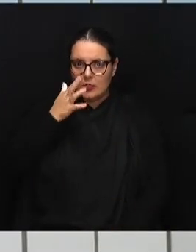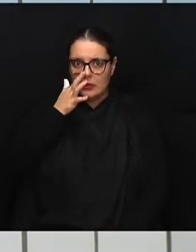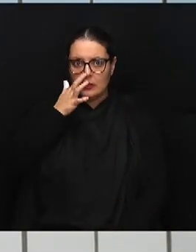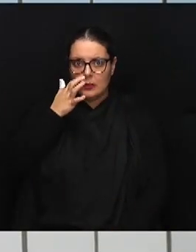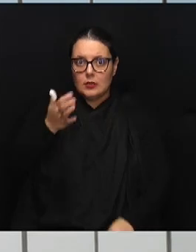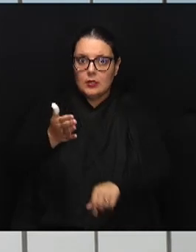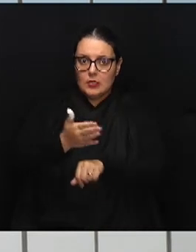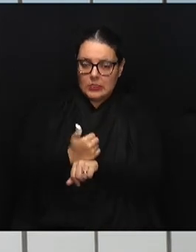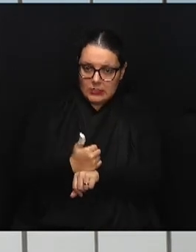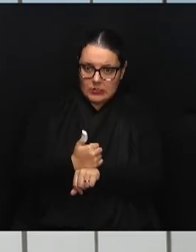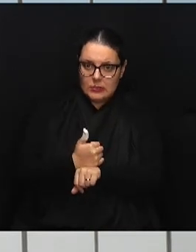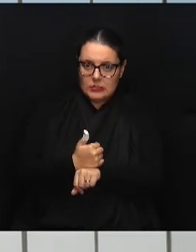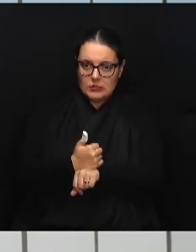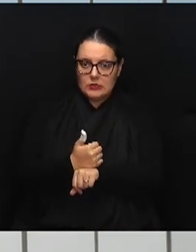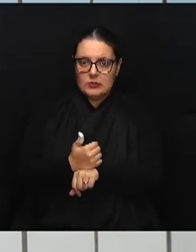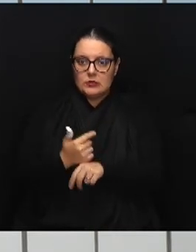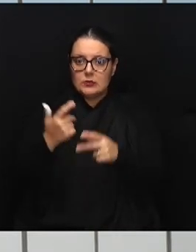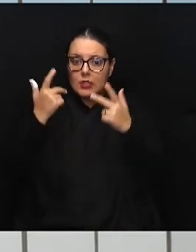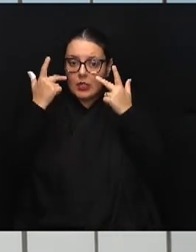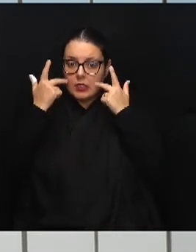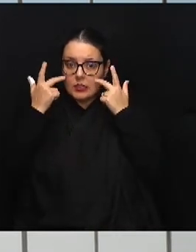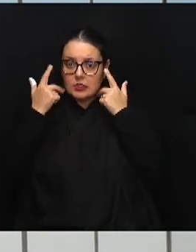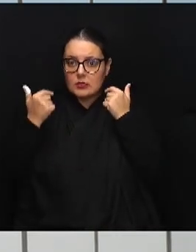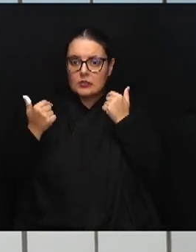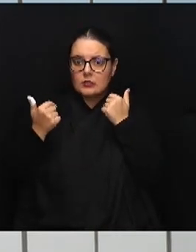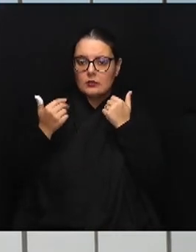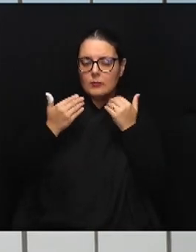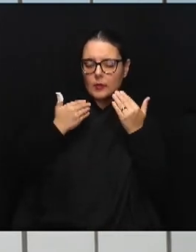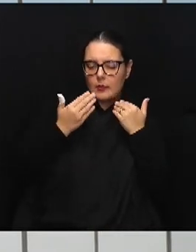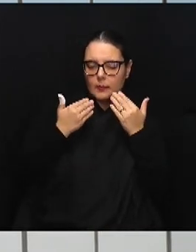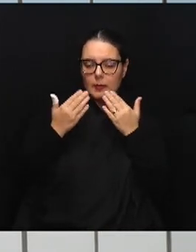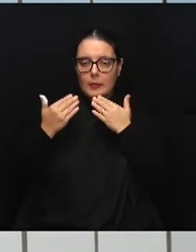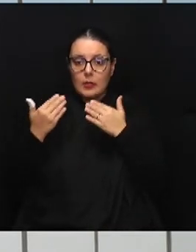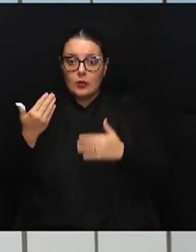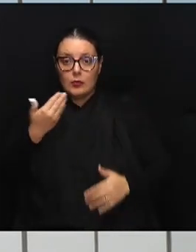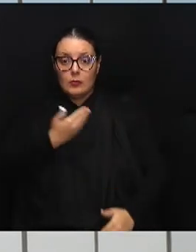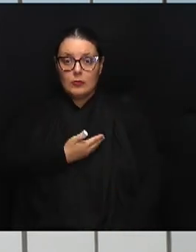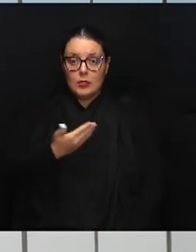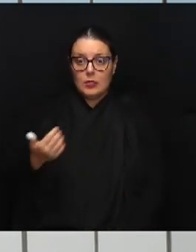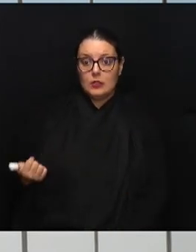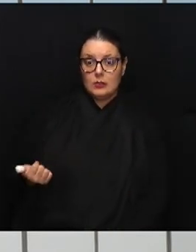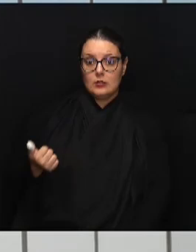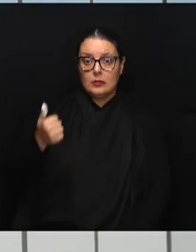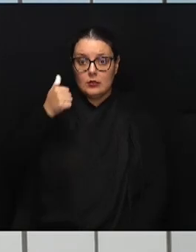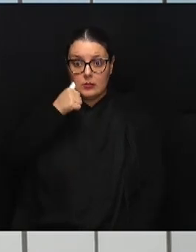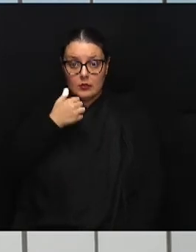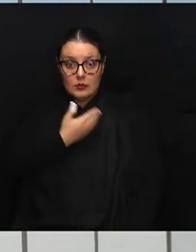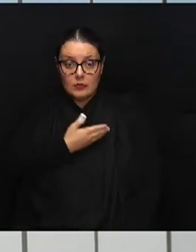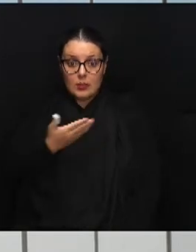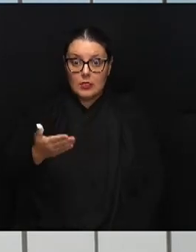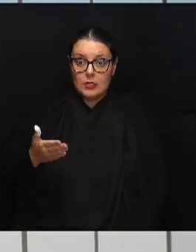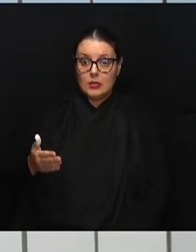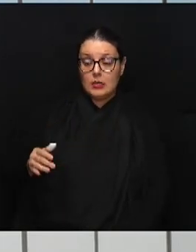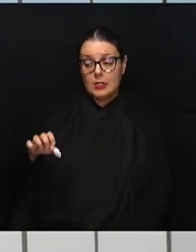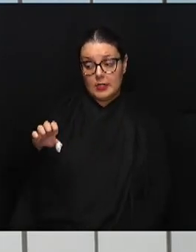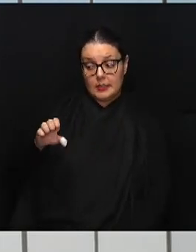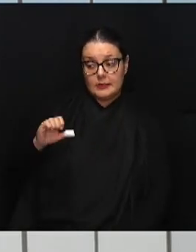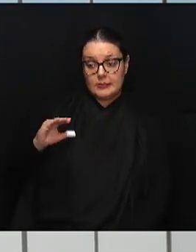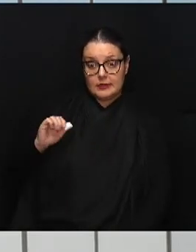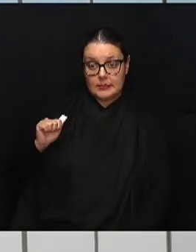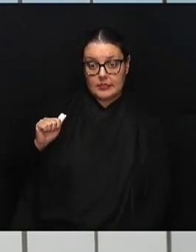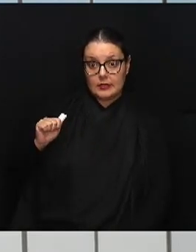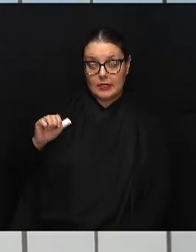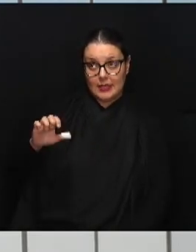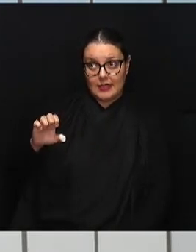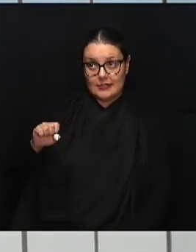você naturaliza essas conversinhas, né, com amigos, com amigas, essas escapadas, mas agora